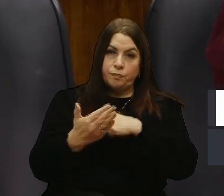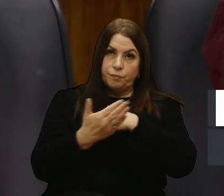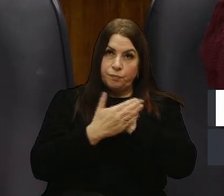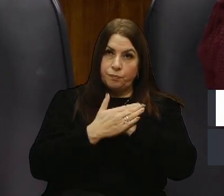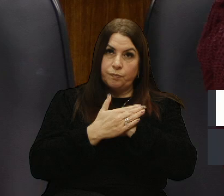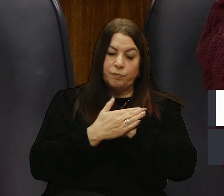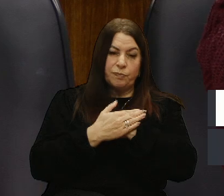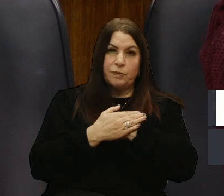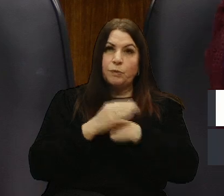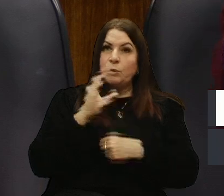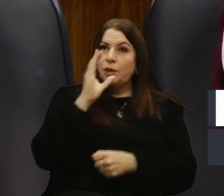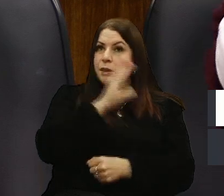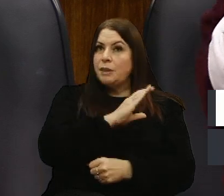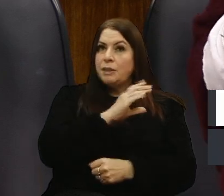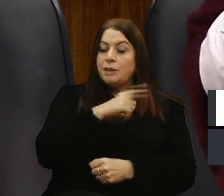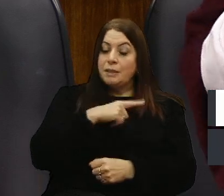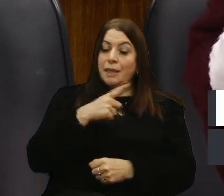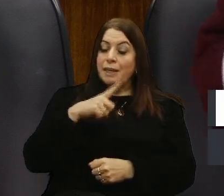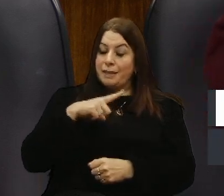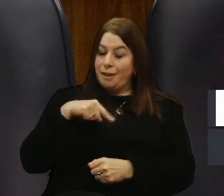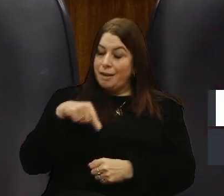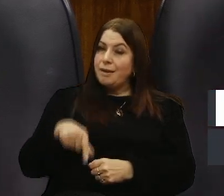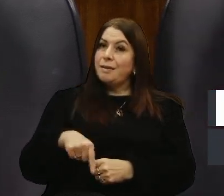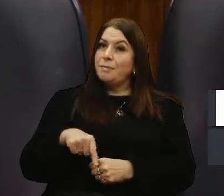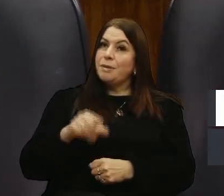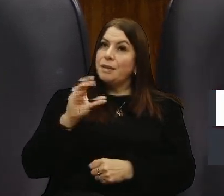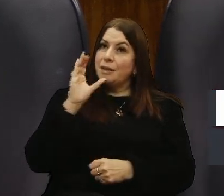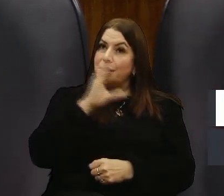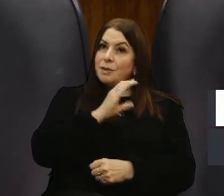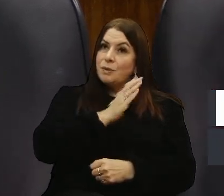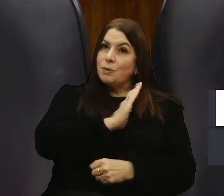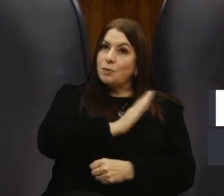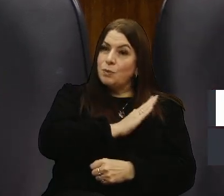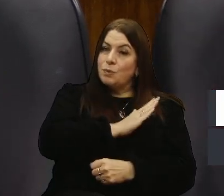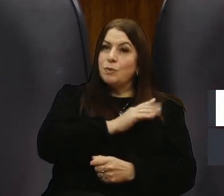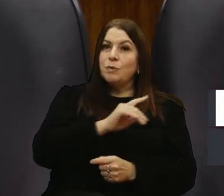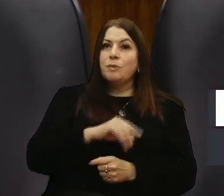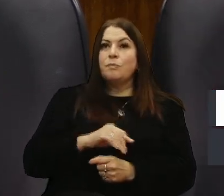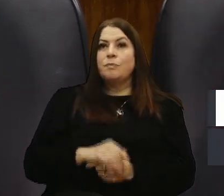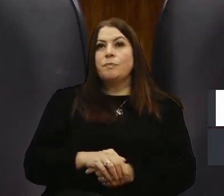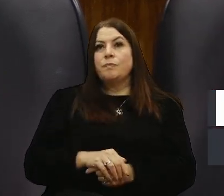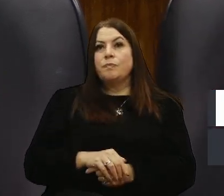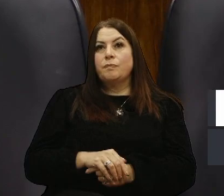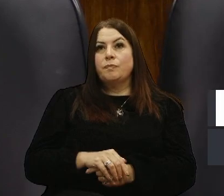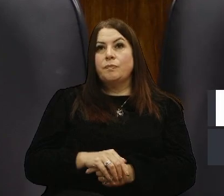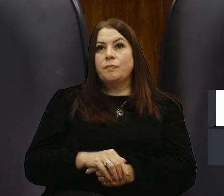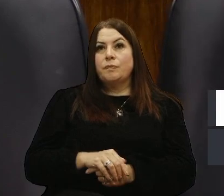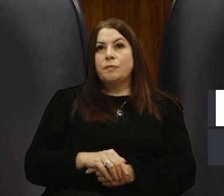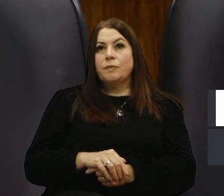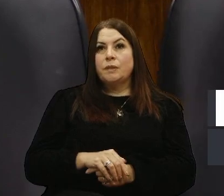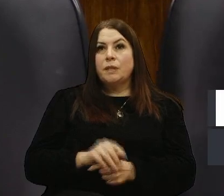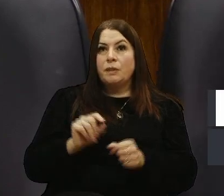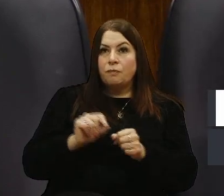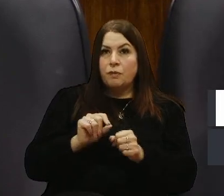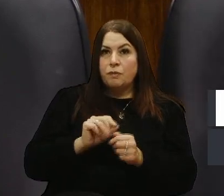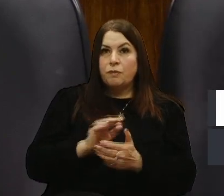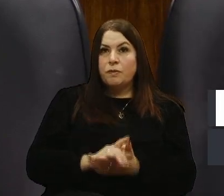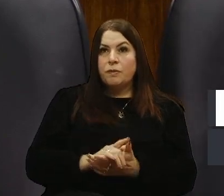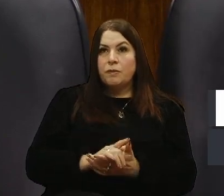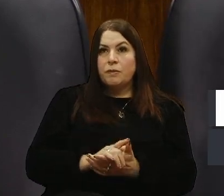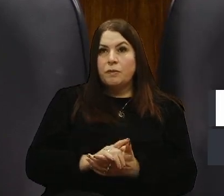não aquece só quem recebe, mas ela aquece o coração de quem faz